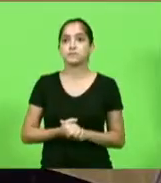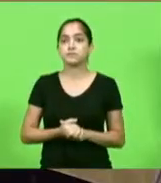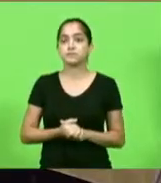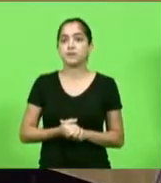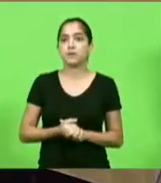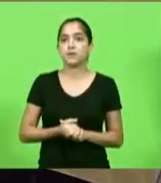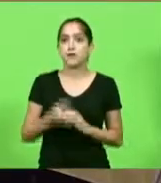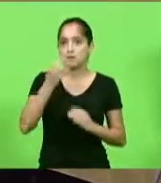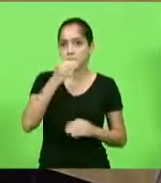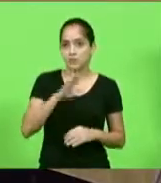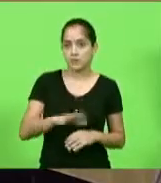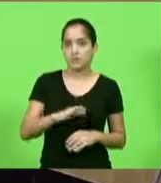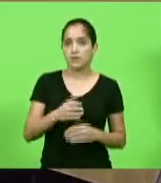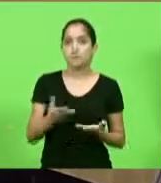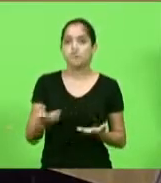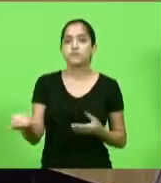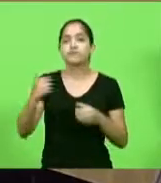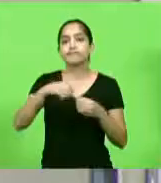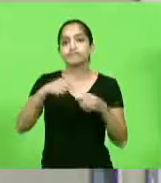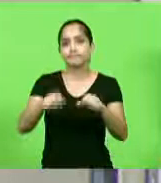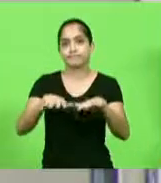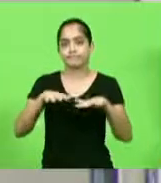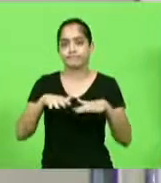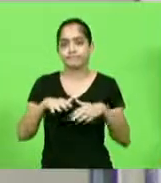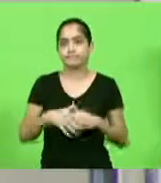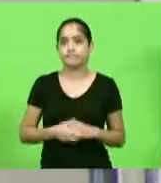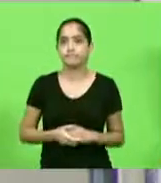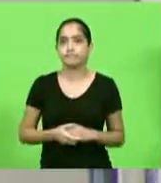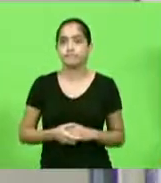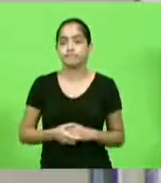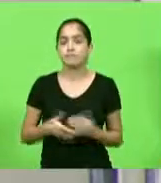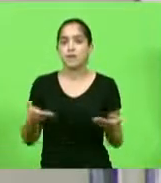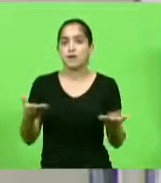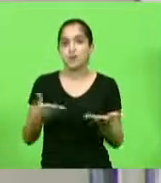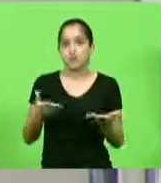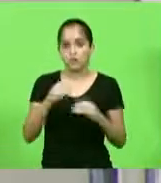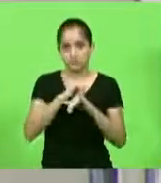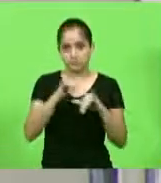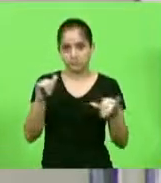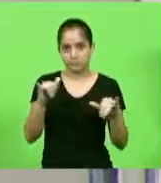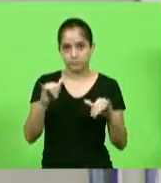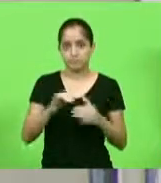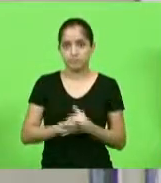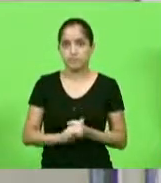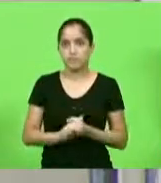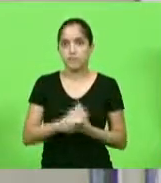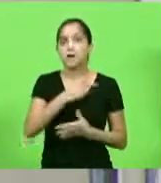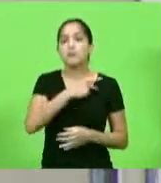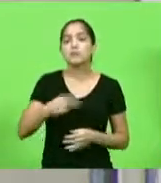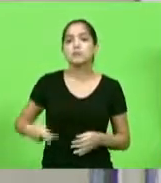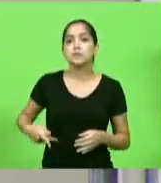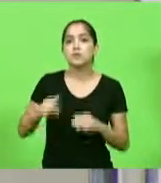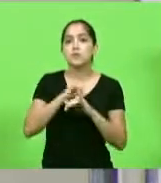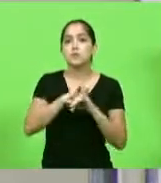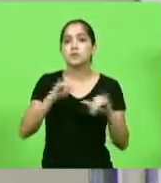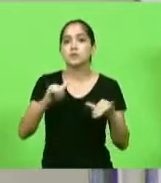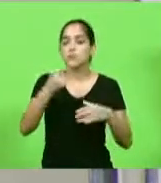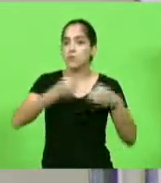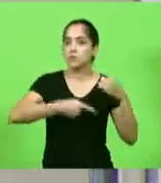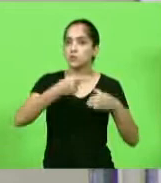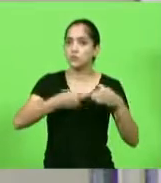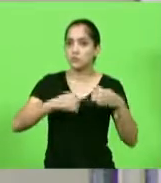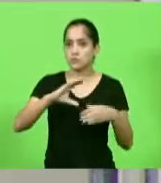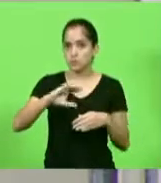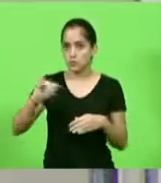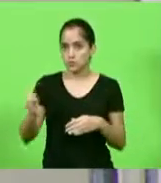Boa tarde a todos. Reaberta a sessão. Comunicação. A presidência comunica que a Comissão de